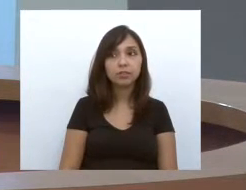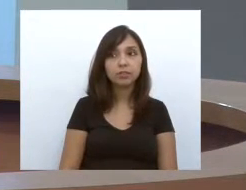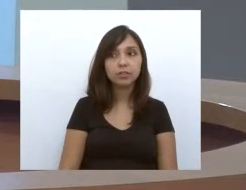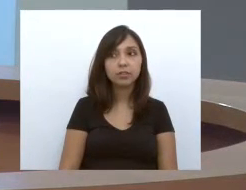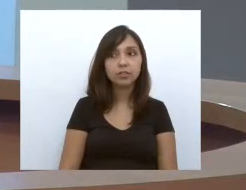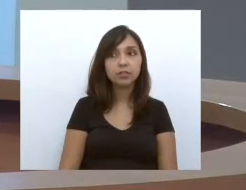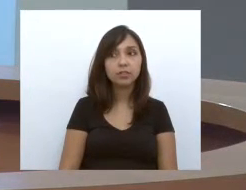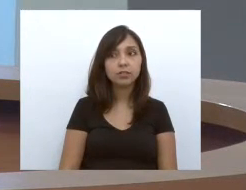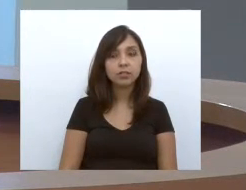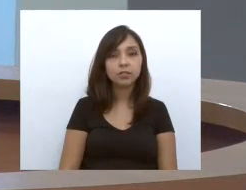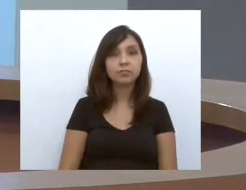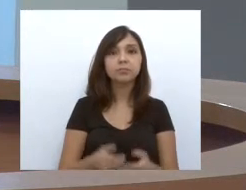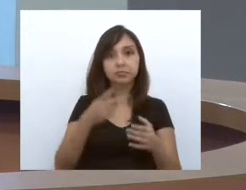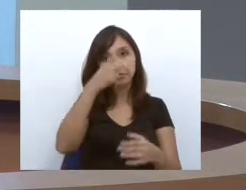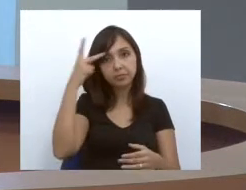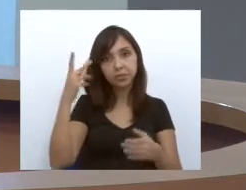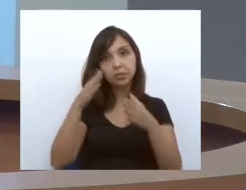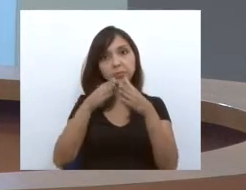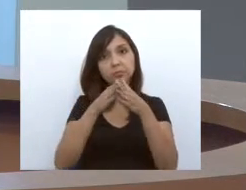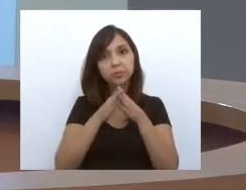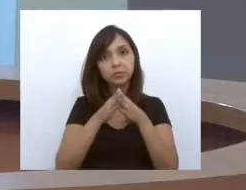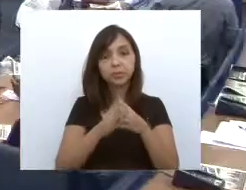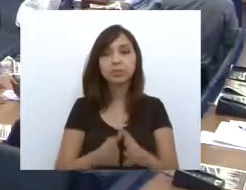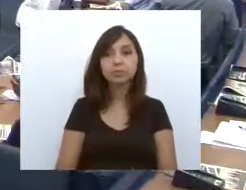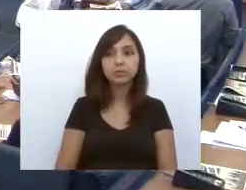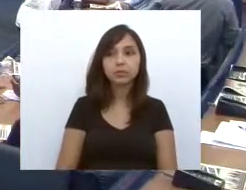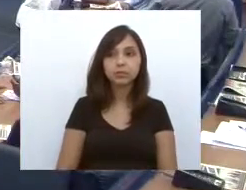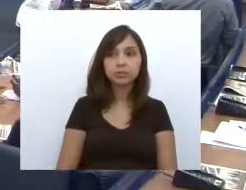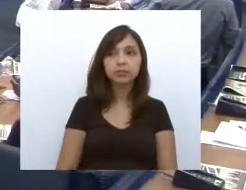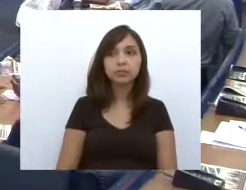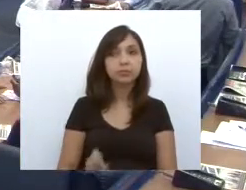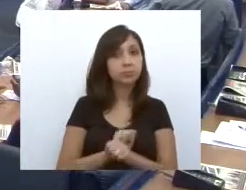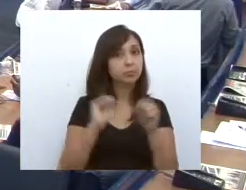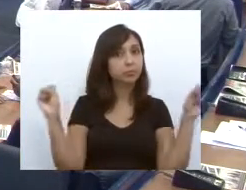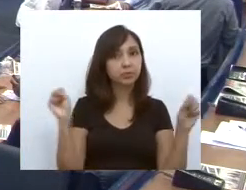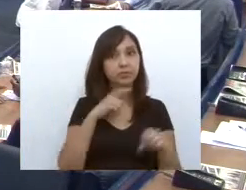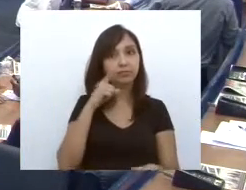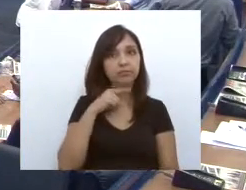Não dá. Pessoal, pessoal. Está impossível.